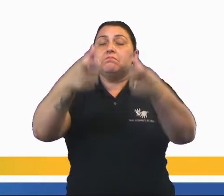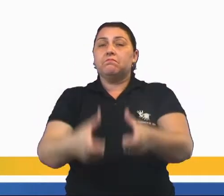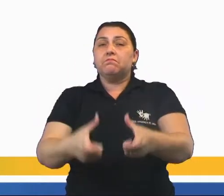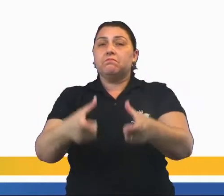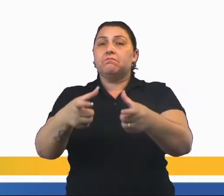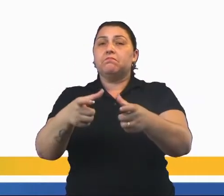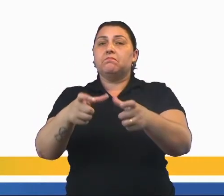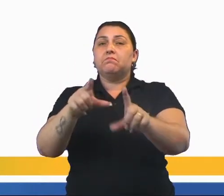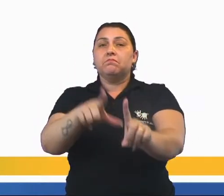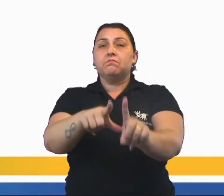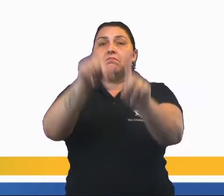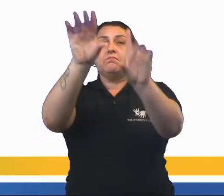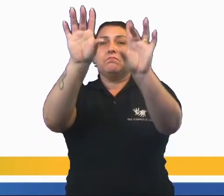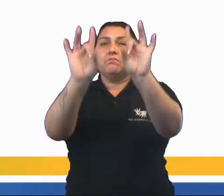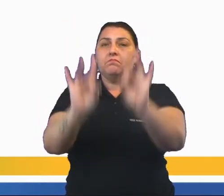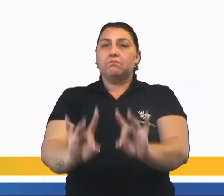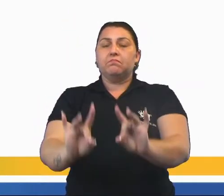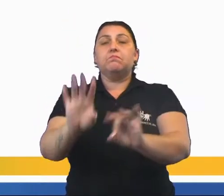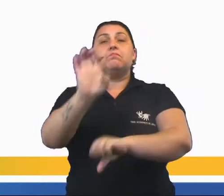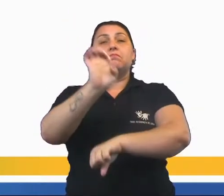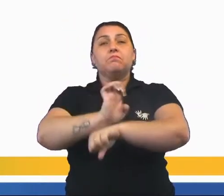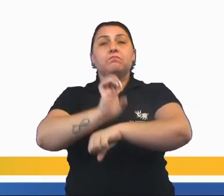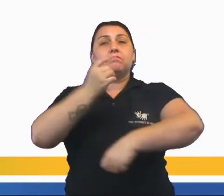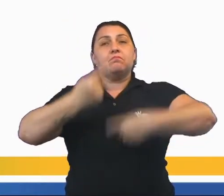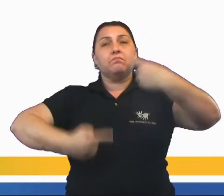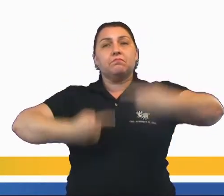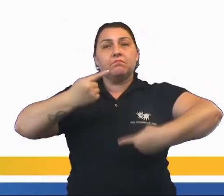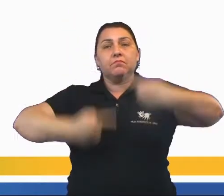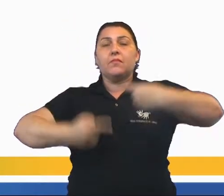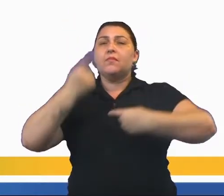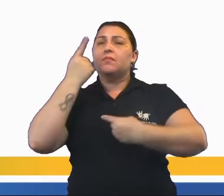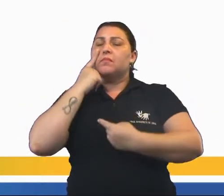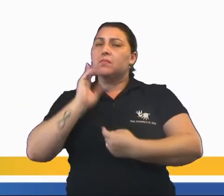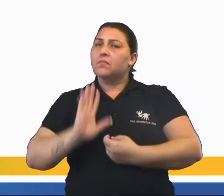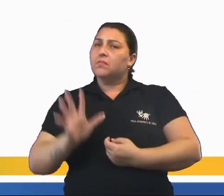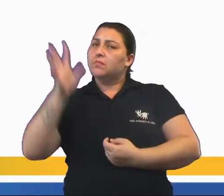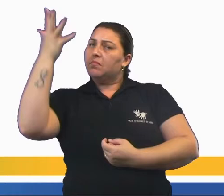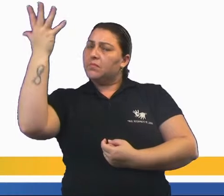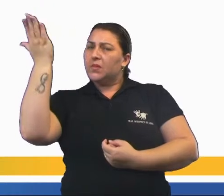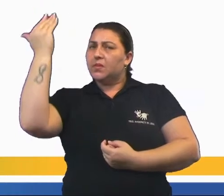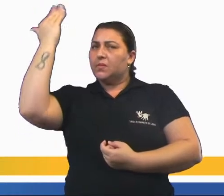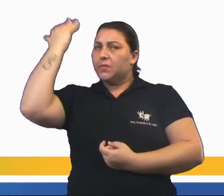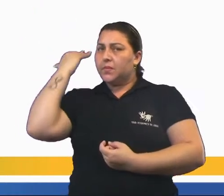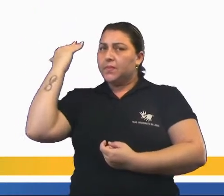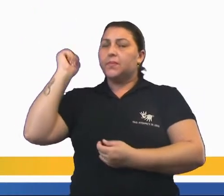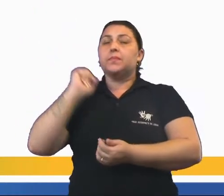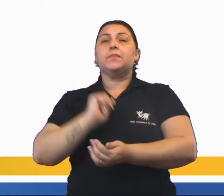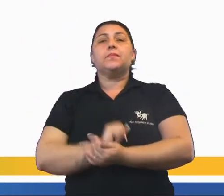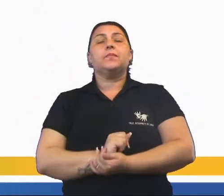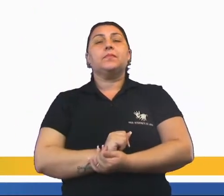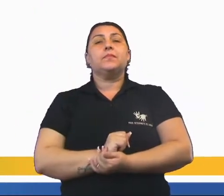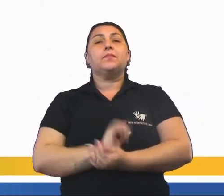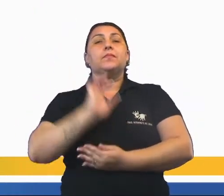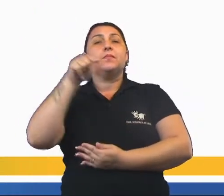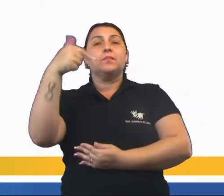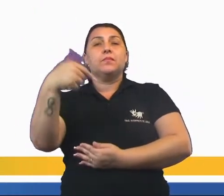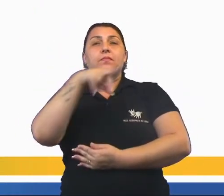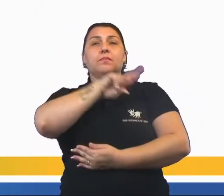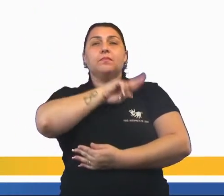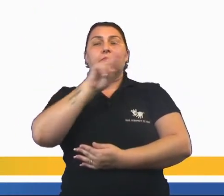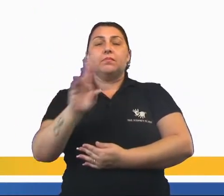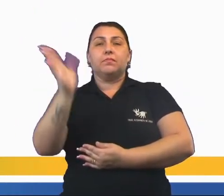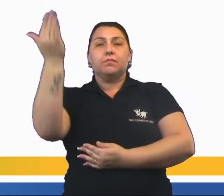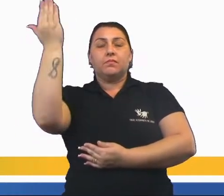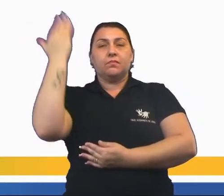de privilégio no Estado, na política. Olha, isso já aconteceu à beça, entendeu? Com outras religiões